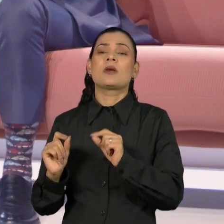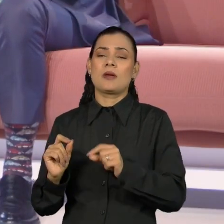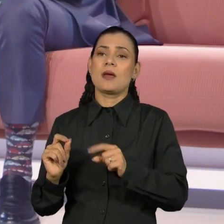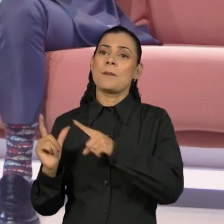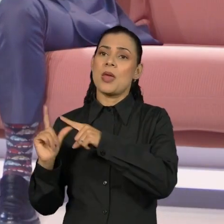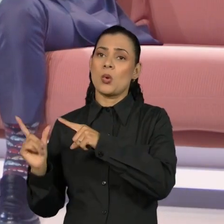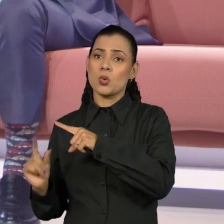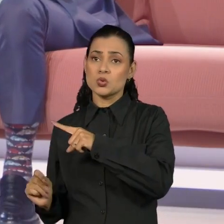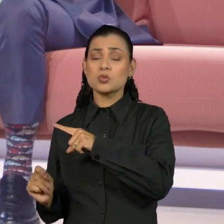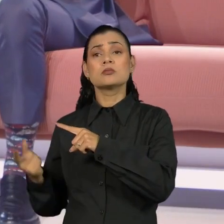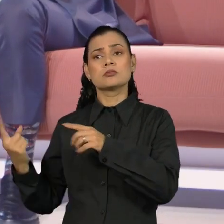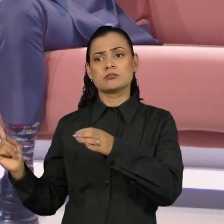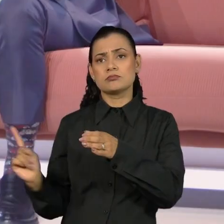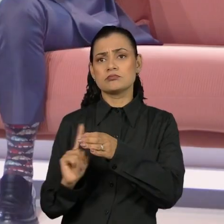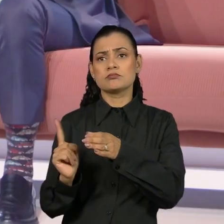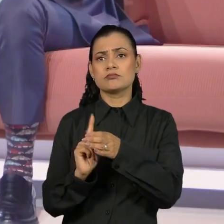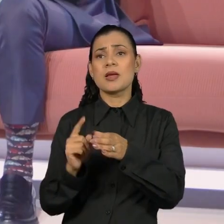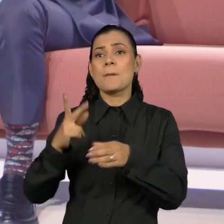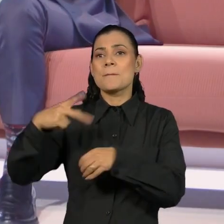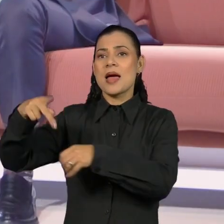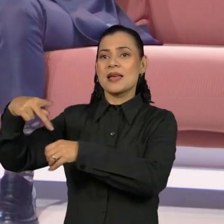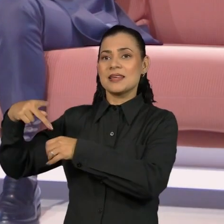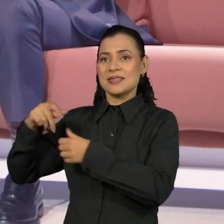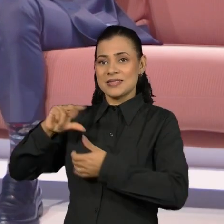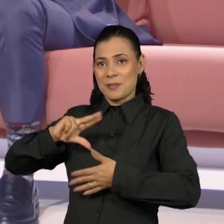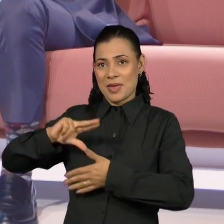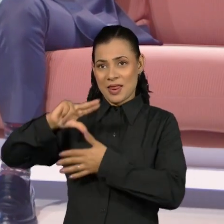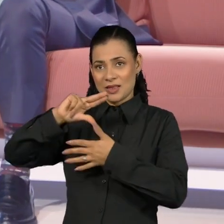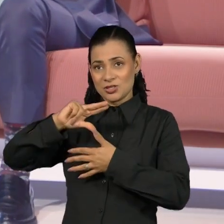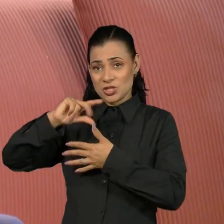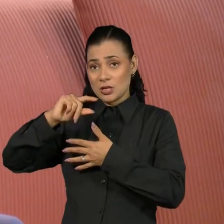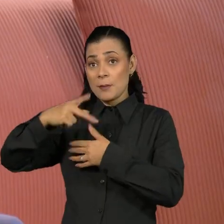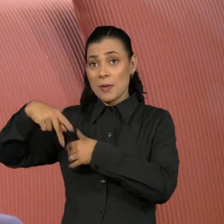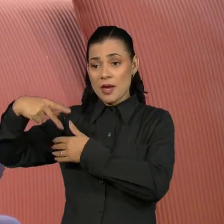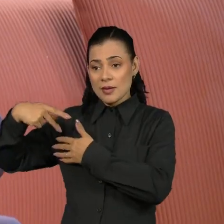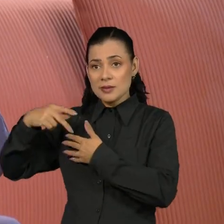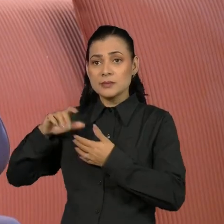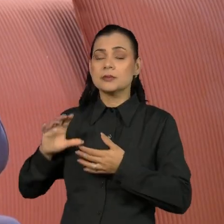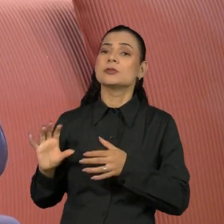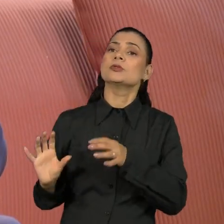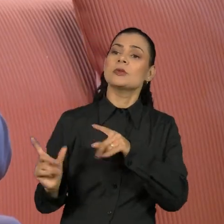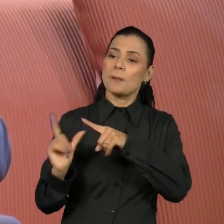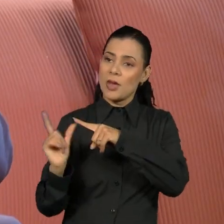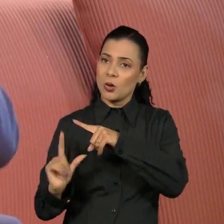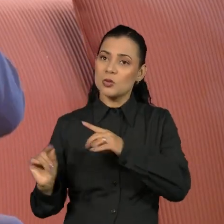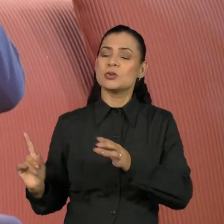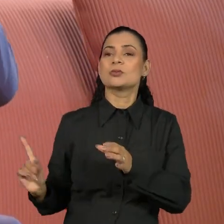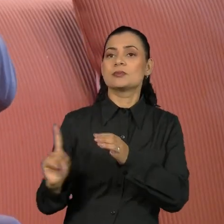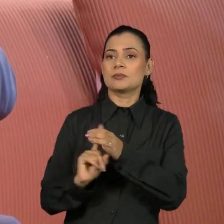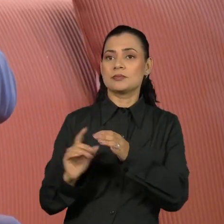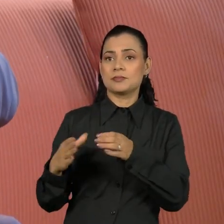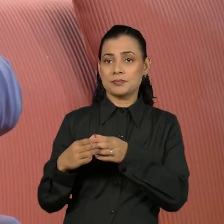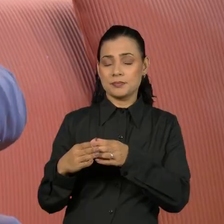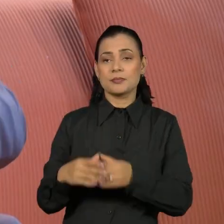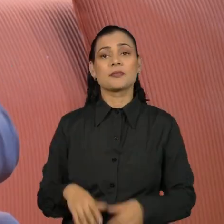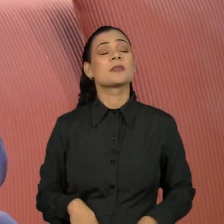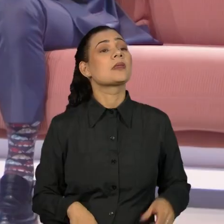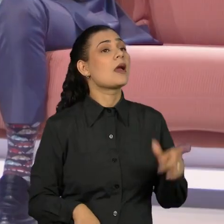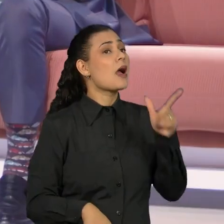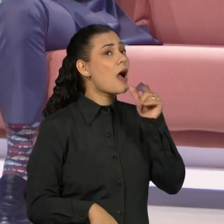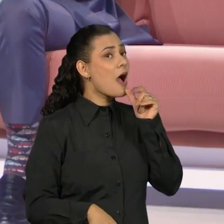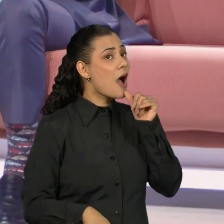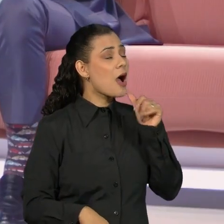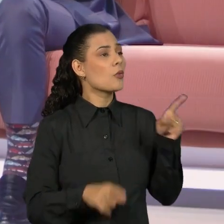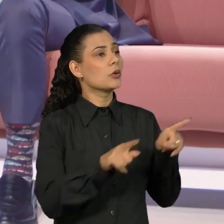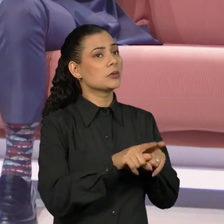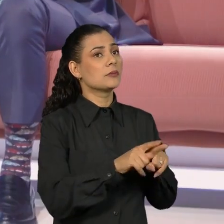ele defendia a integração dos países aqui da América Latina. Água. Água, meio ambiente. Isso há 60